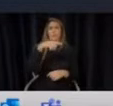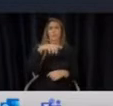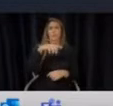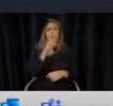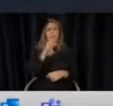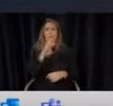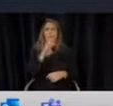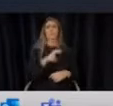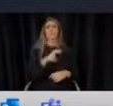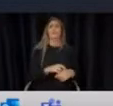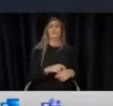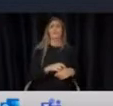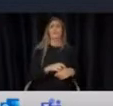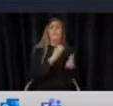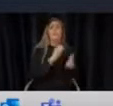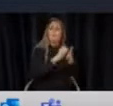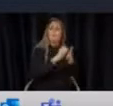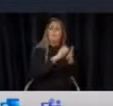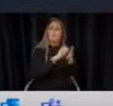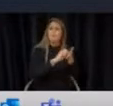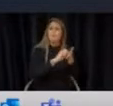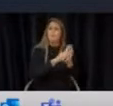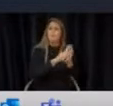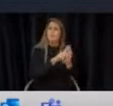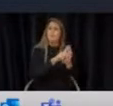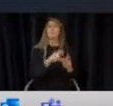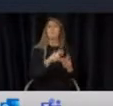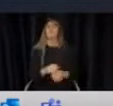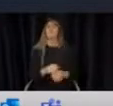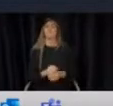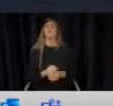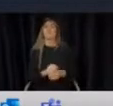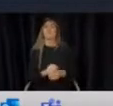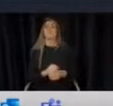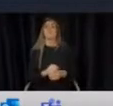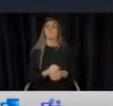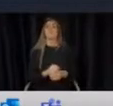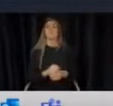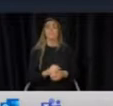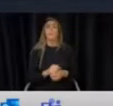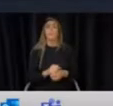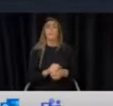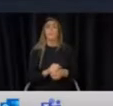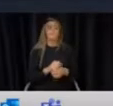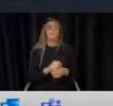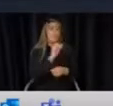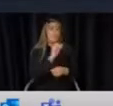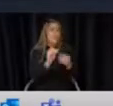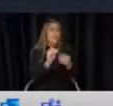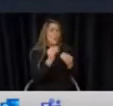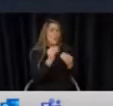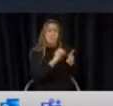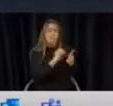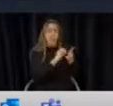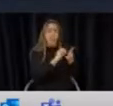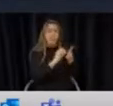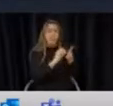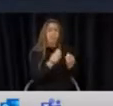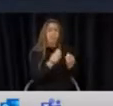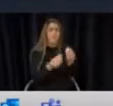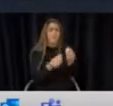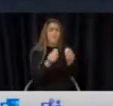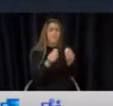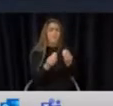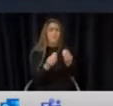nesse decreto. Então, nesse decreto tem lá as modalidades de transplantes, tem falando sobre